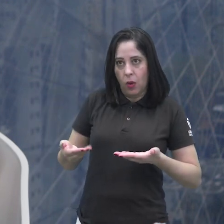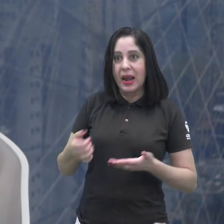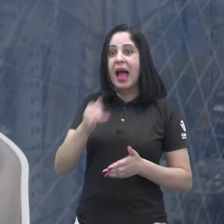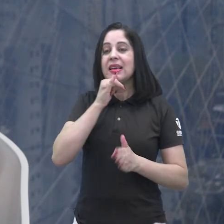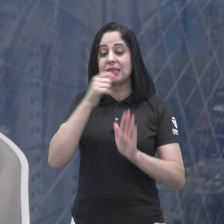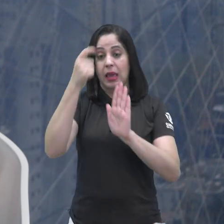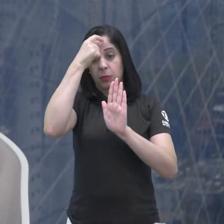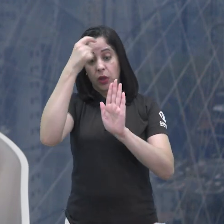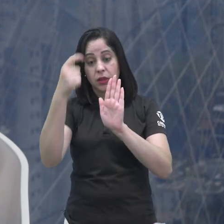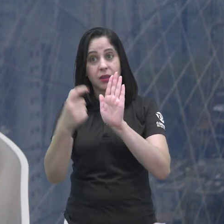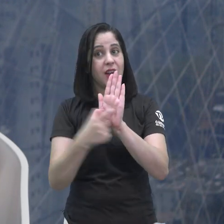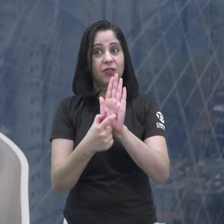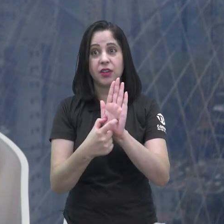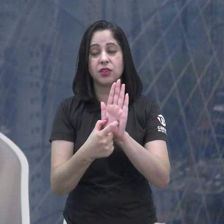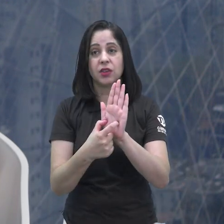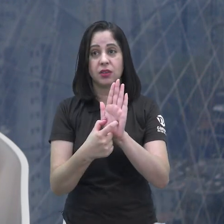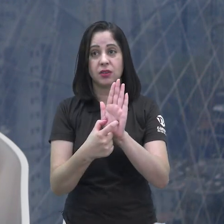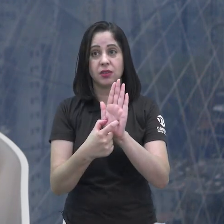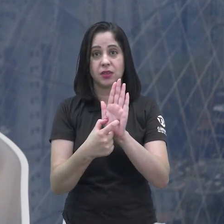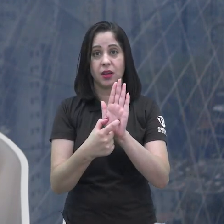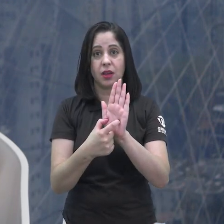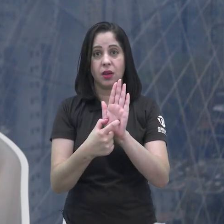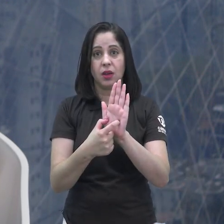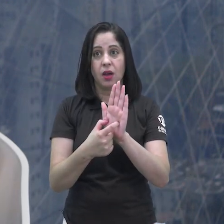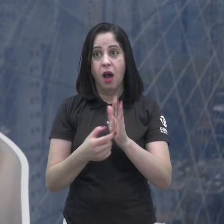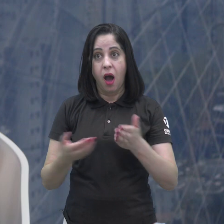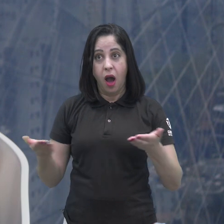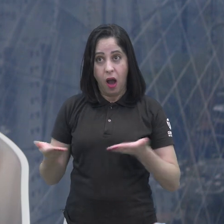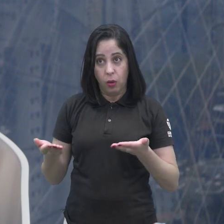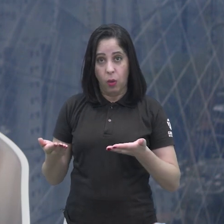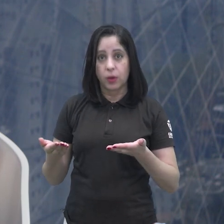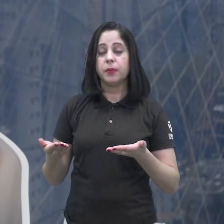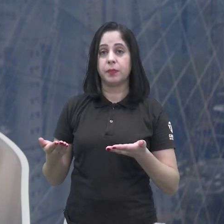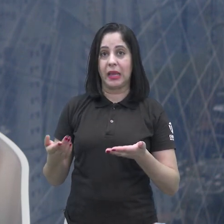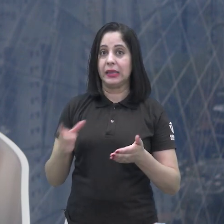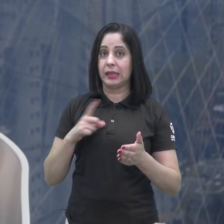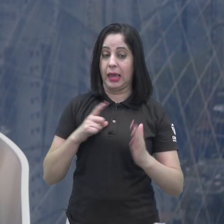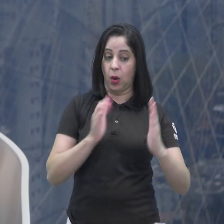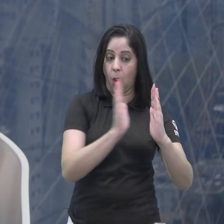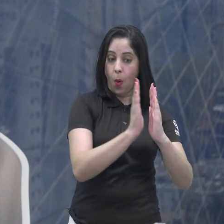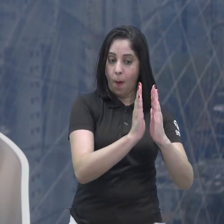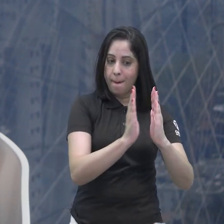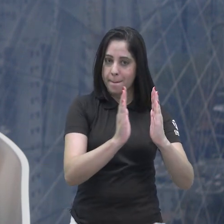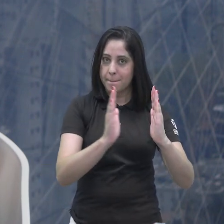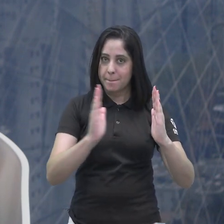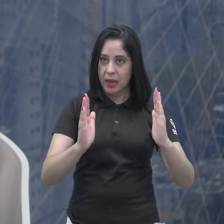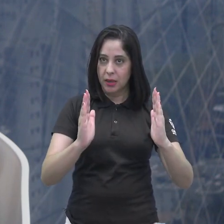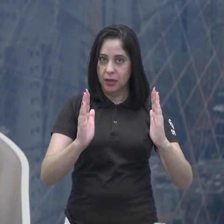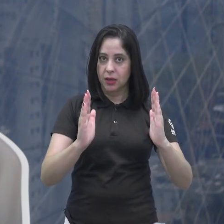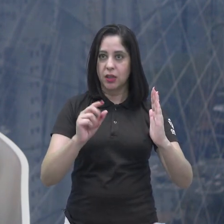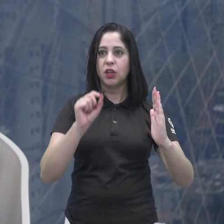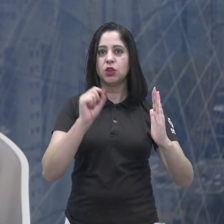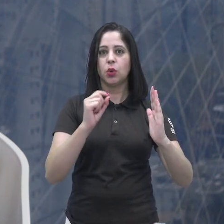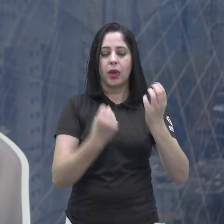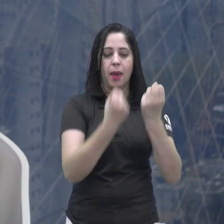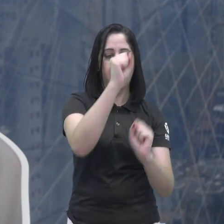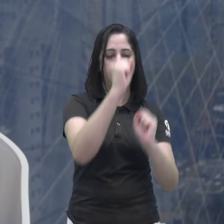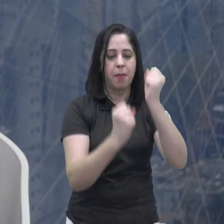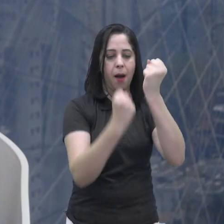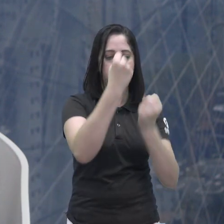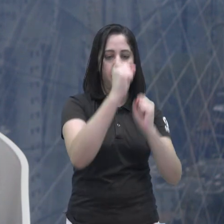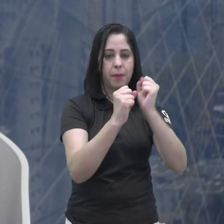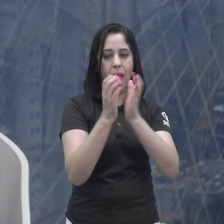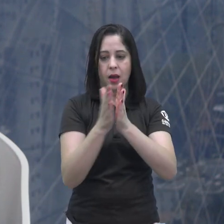de inteligência artificial, Matheus, o que a gente tem, né? Nós saímos de um período em que a gente vai da máquina a vapor para